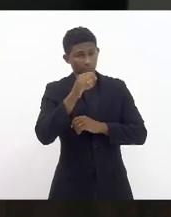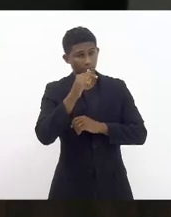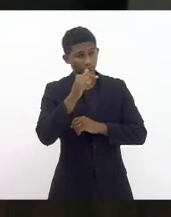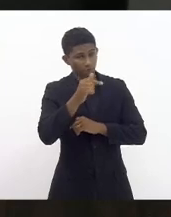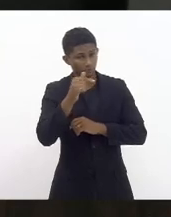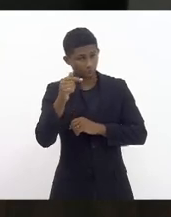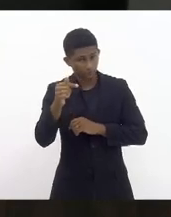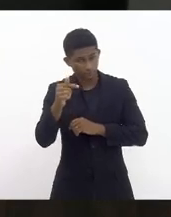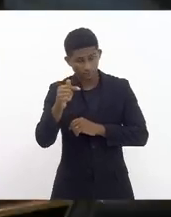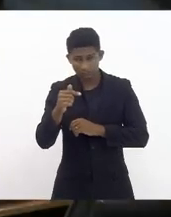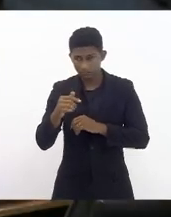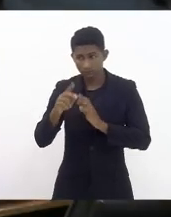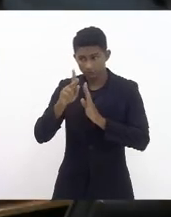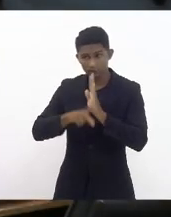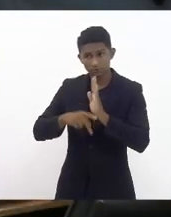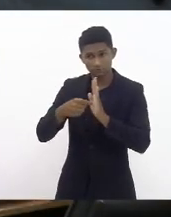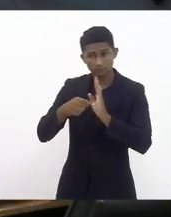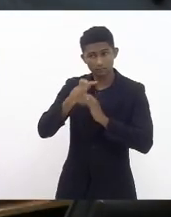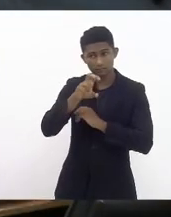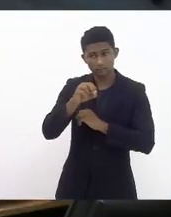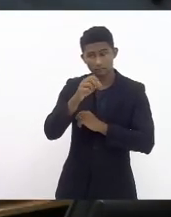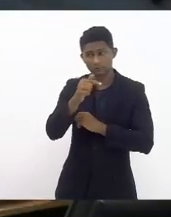507-77.